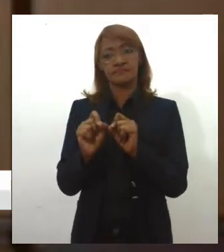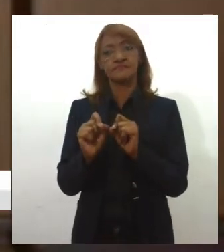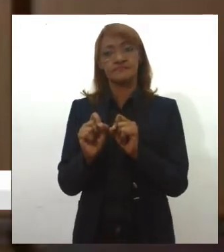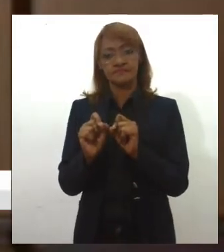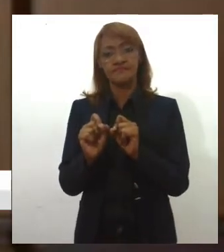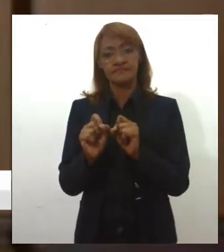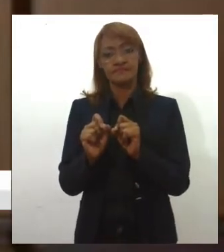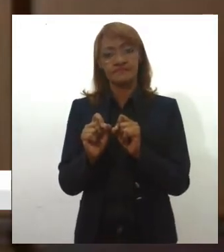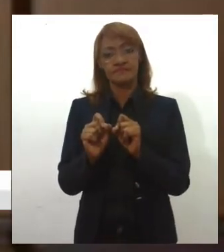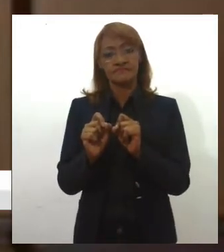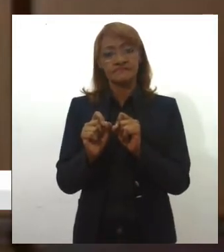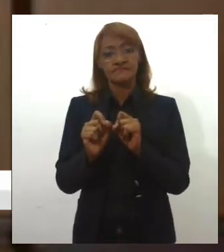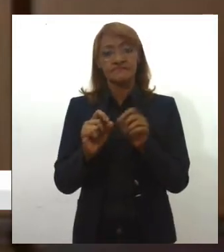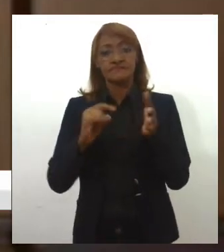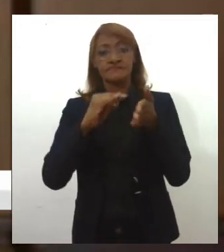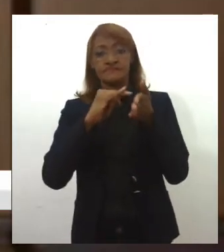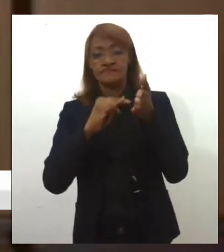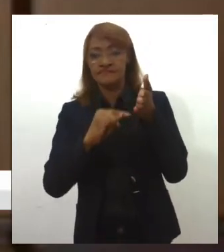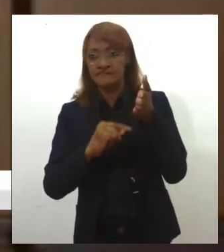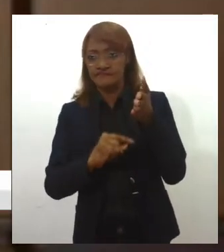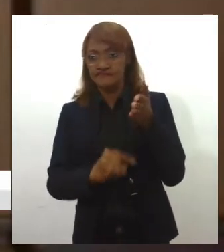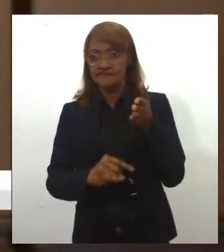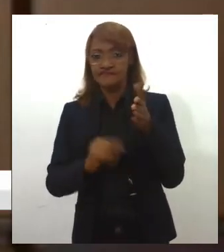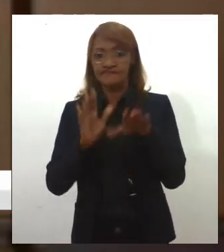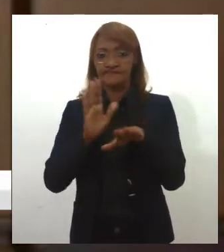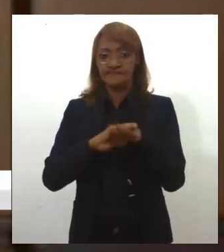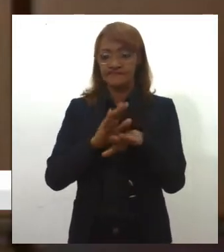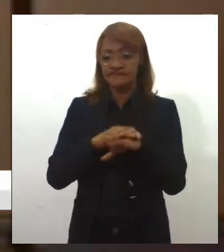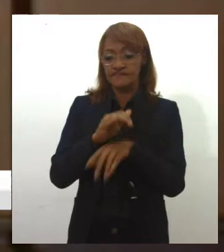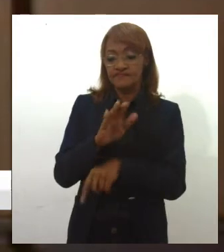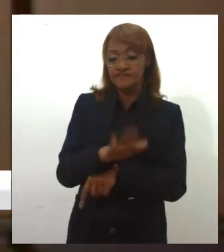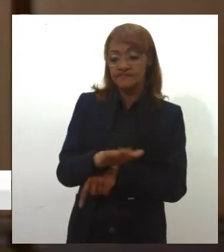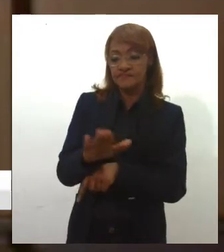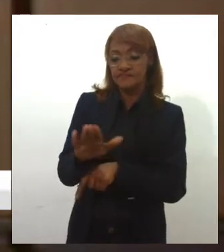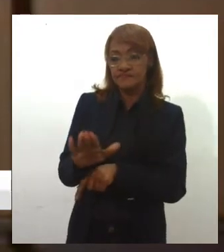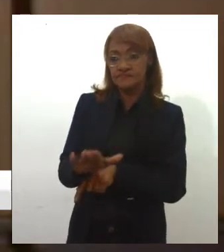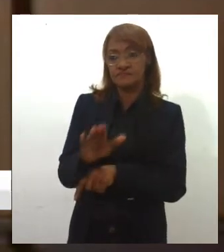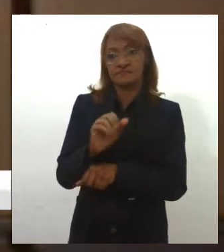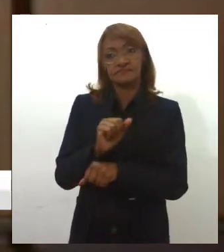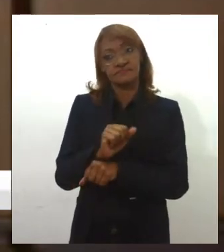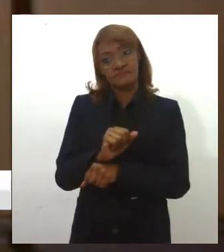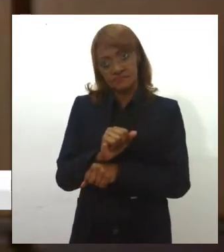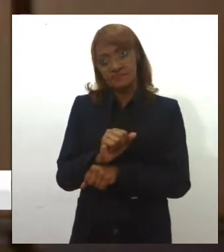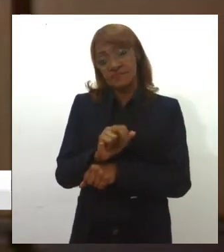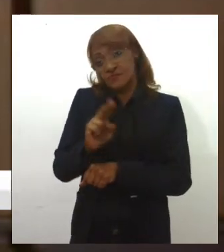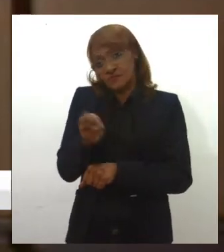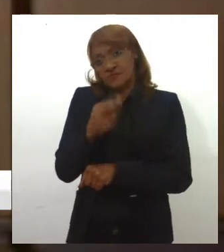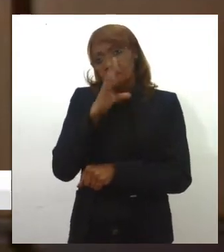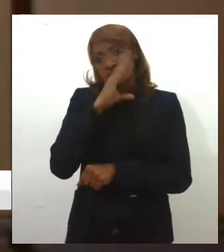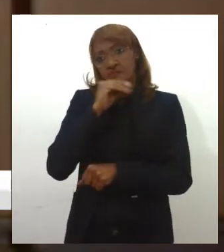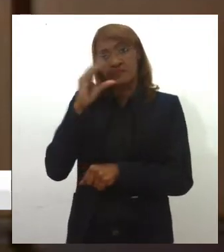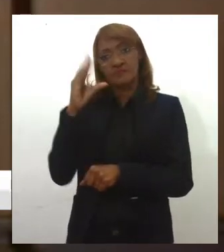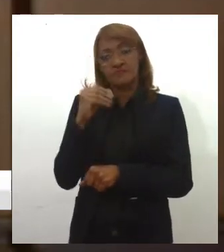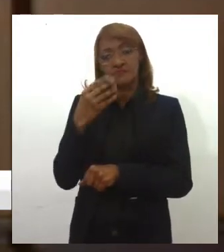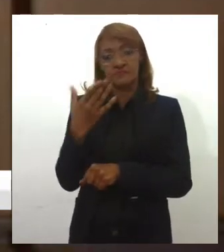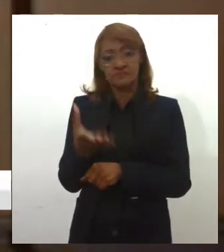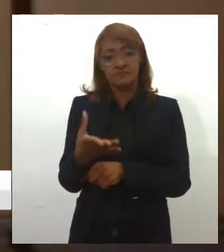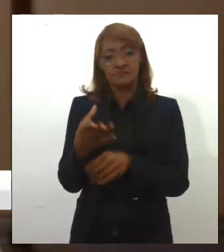um documento escrito pela própria criança, né, ou pelo próprio adolescente,